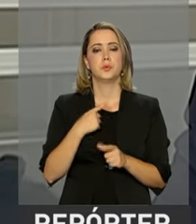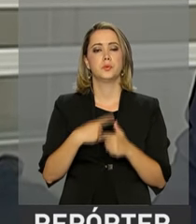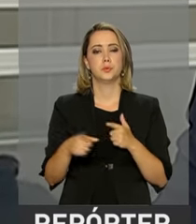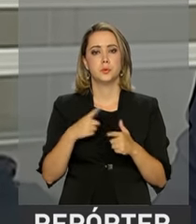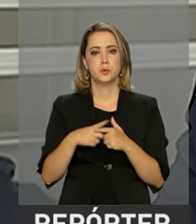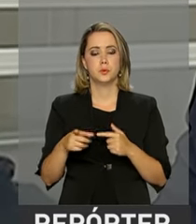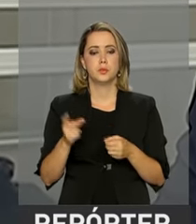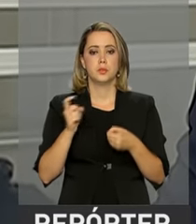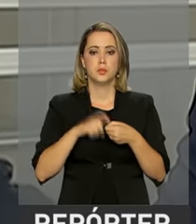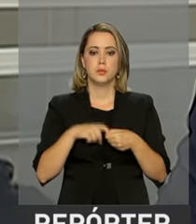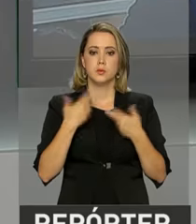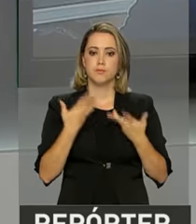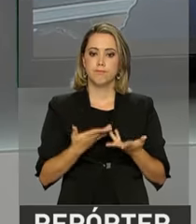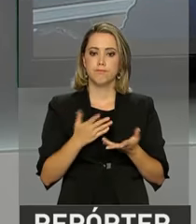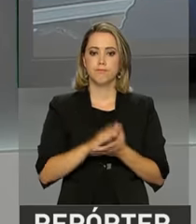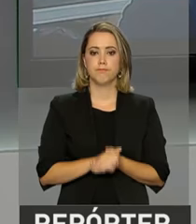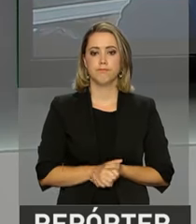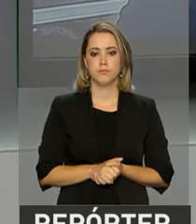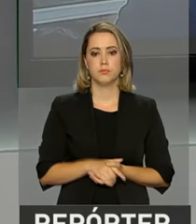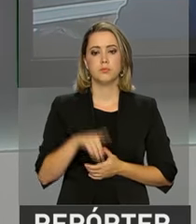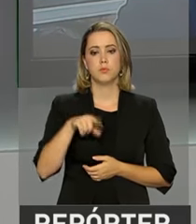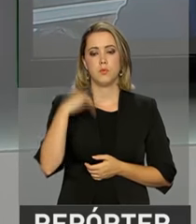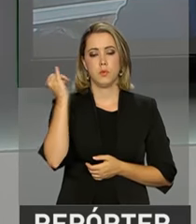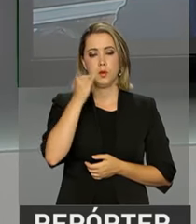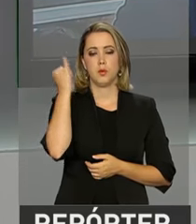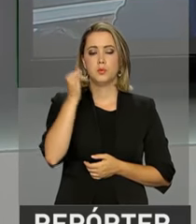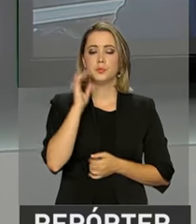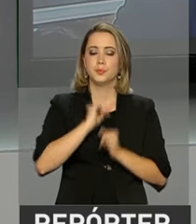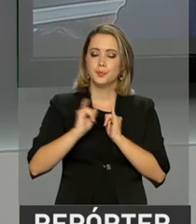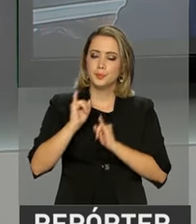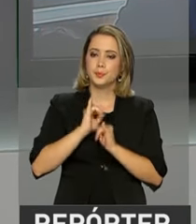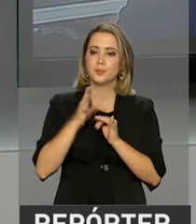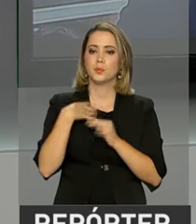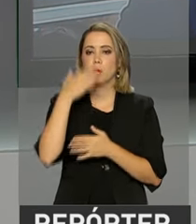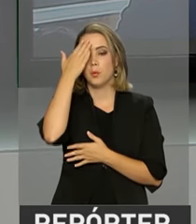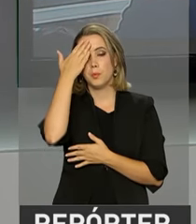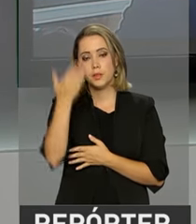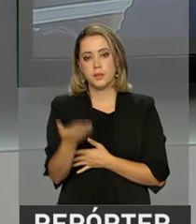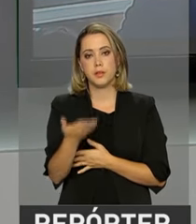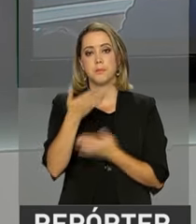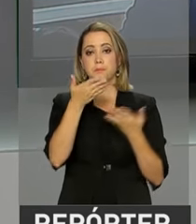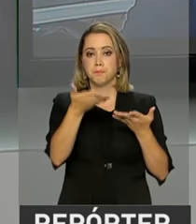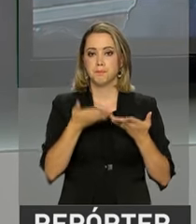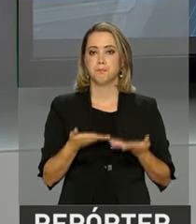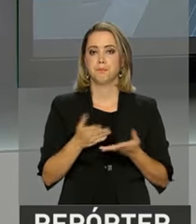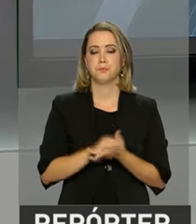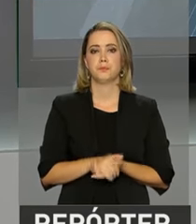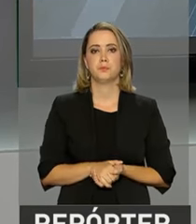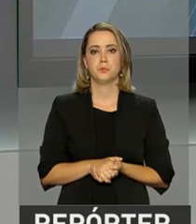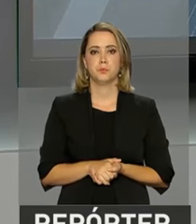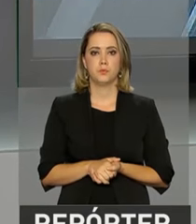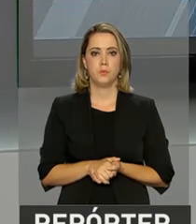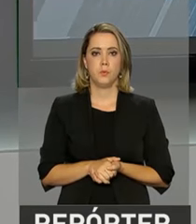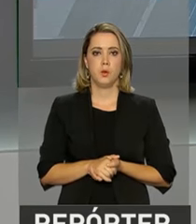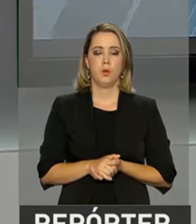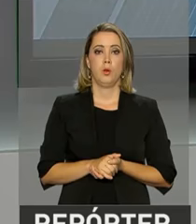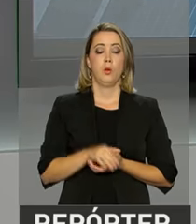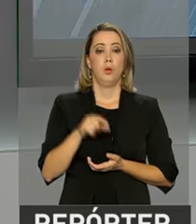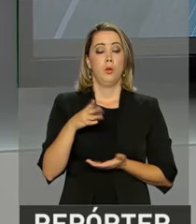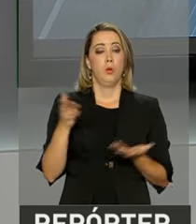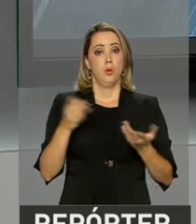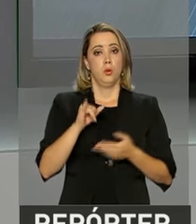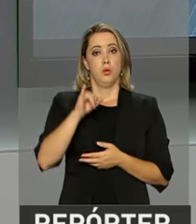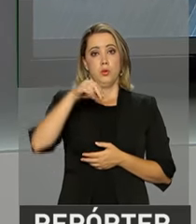problema. Voltamos com você, Roberto. Importante essas informações. Muito obrigado, Calil, pela sua participação. O Inmetro anunciou